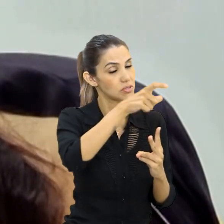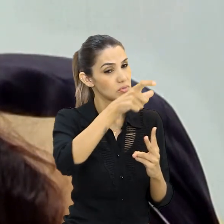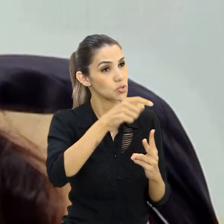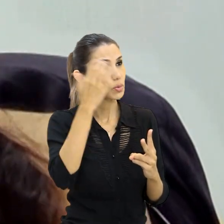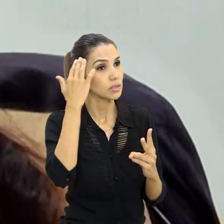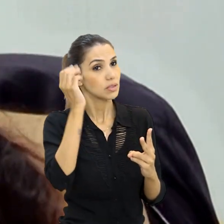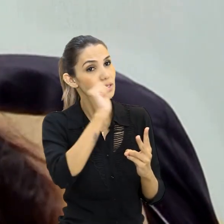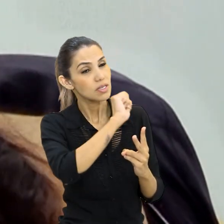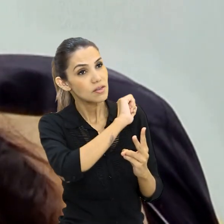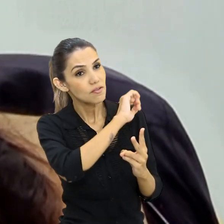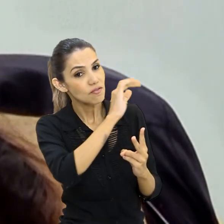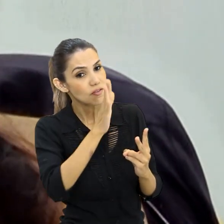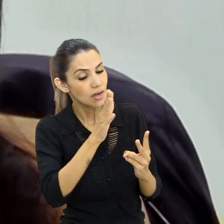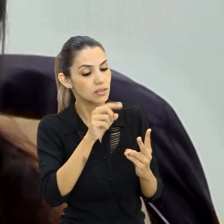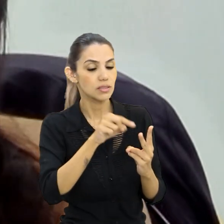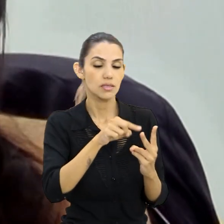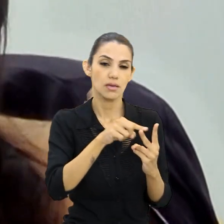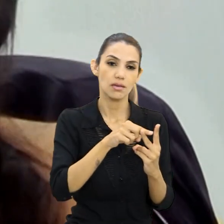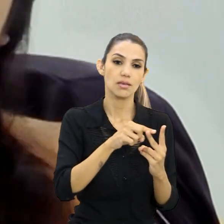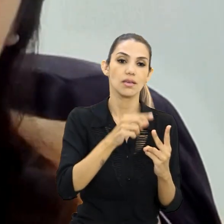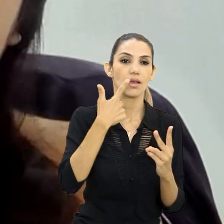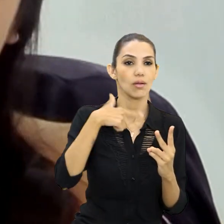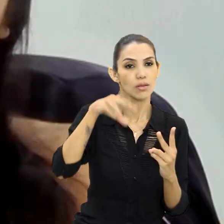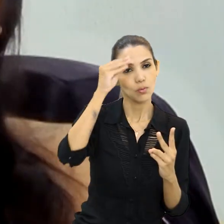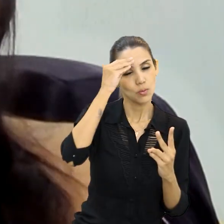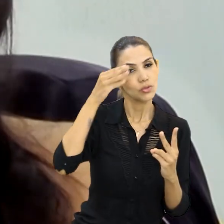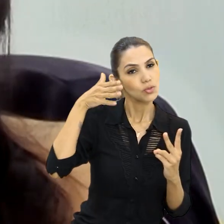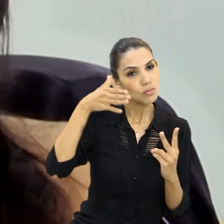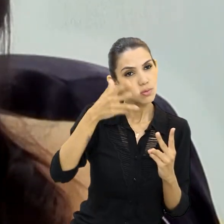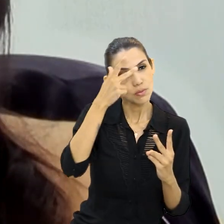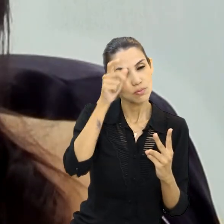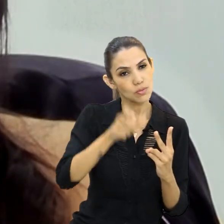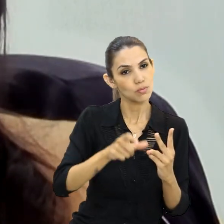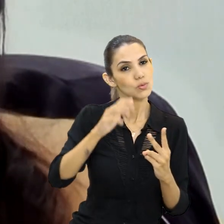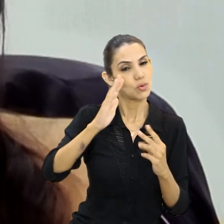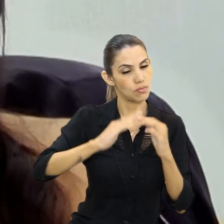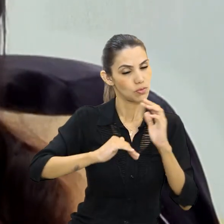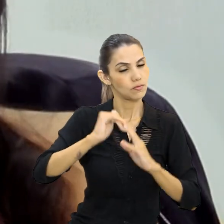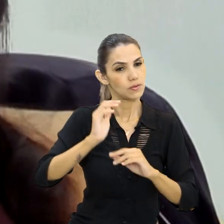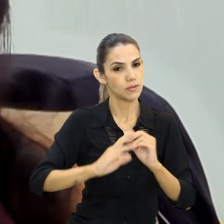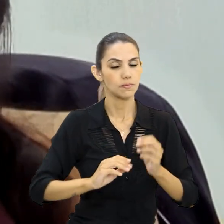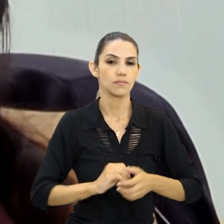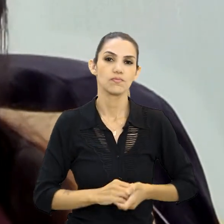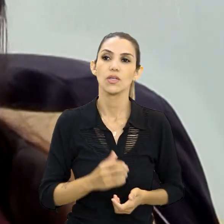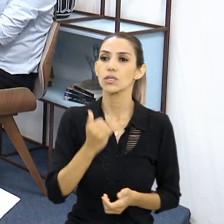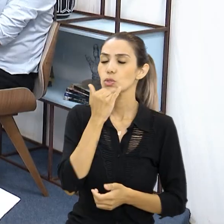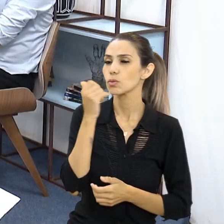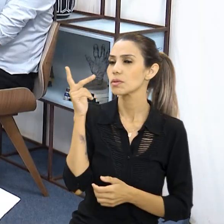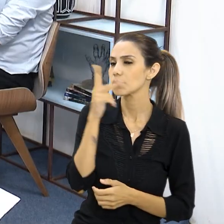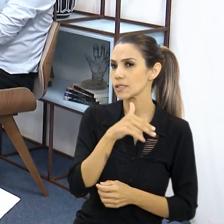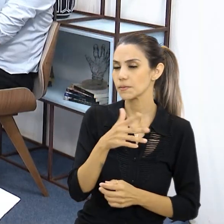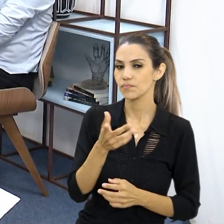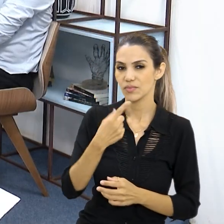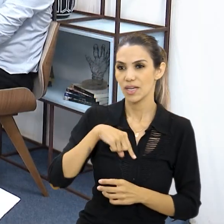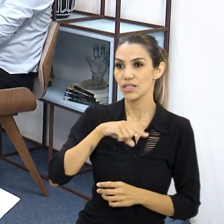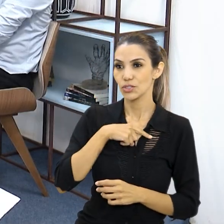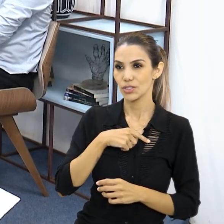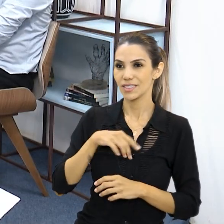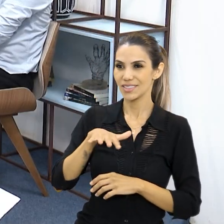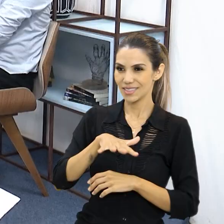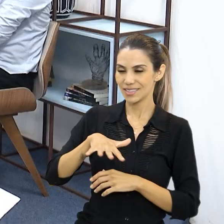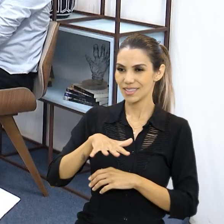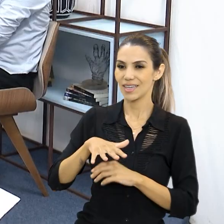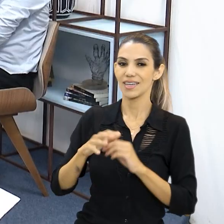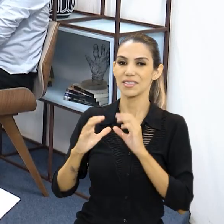diferente e com situações que são diferentes. Desculpa cortar, mas para a gente que é da comunicação fica